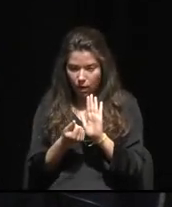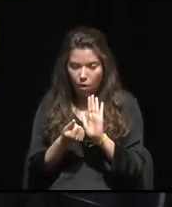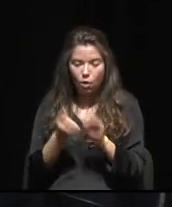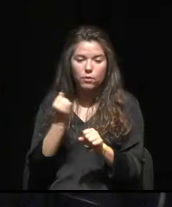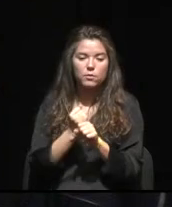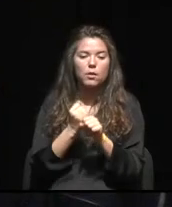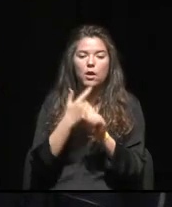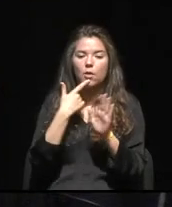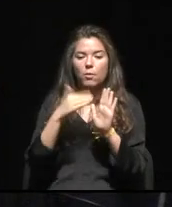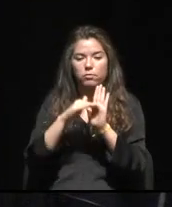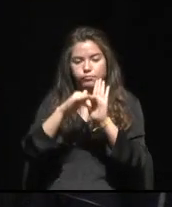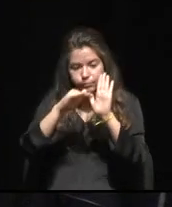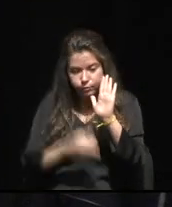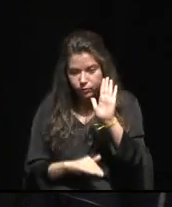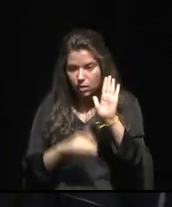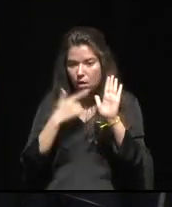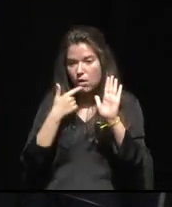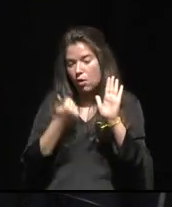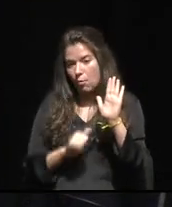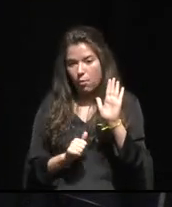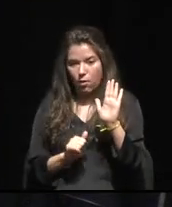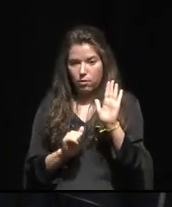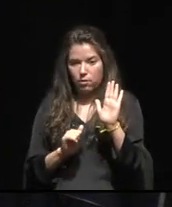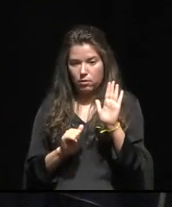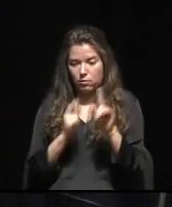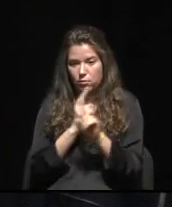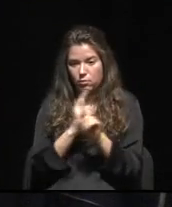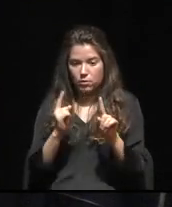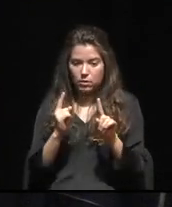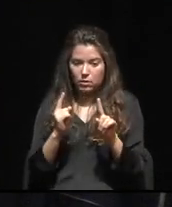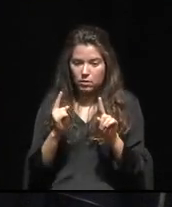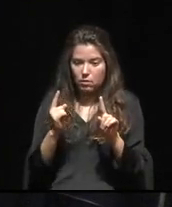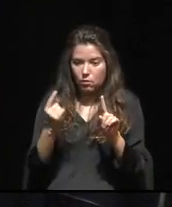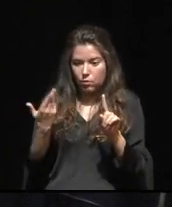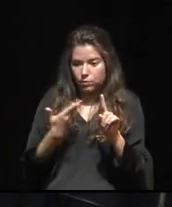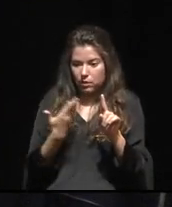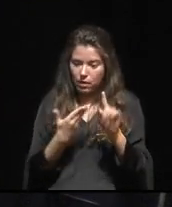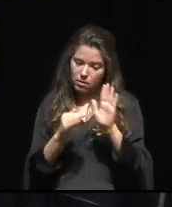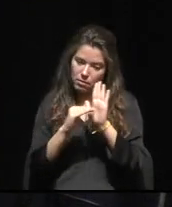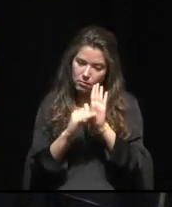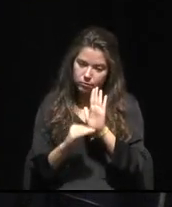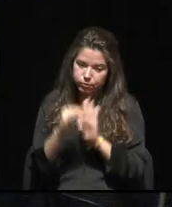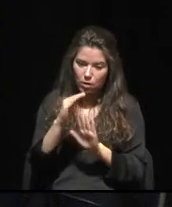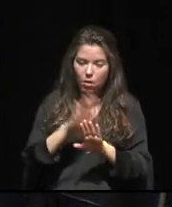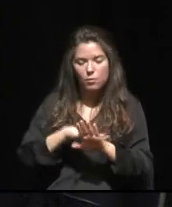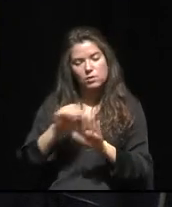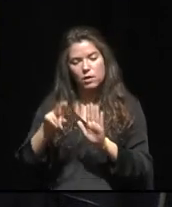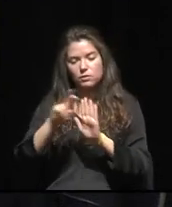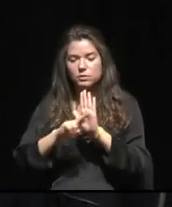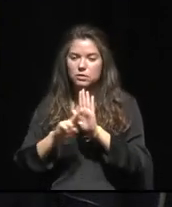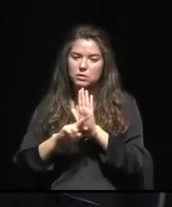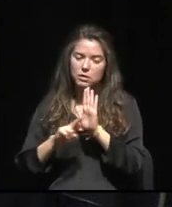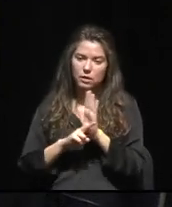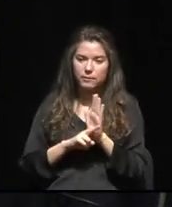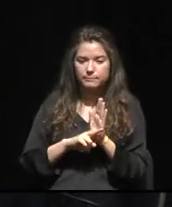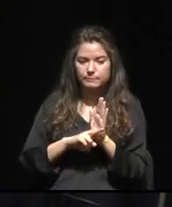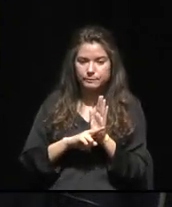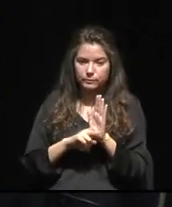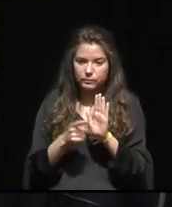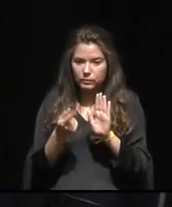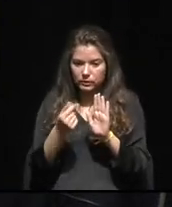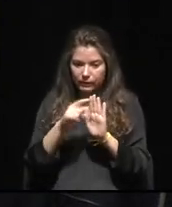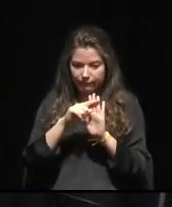trabalhador ser colocado numa posição inferior à que lhe seria devida pelas regras normais de reposicionamento